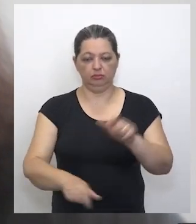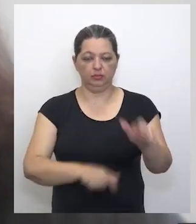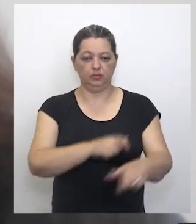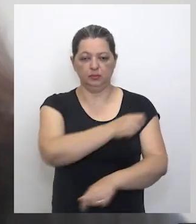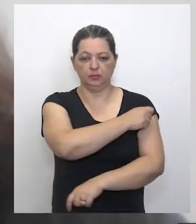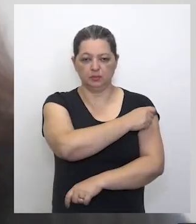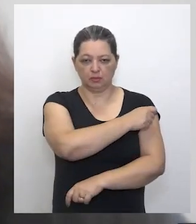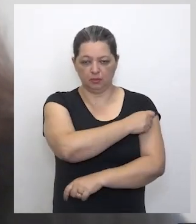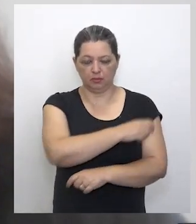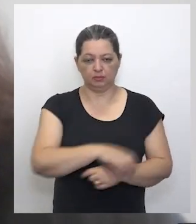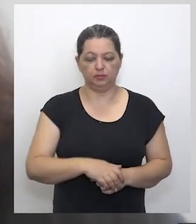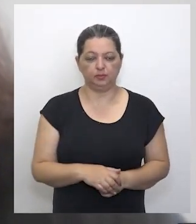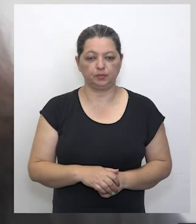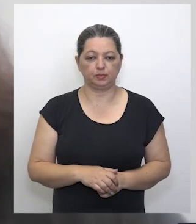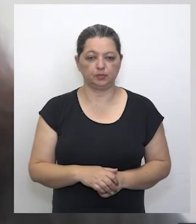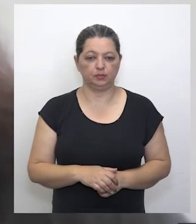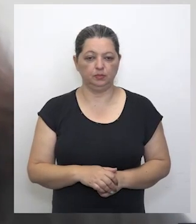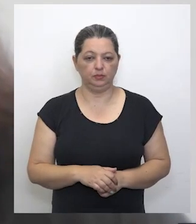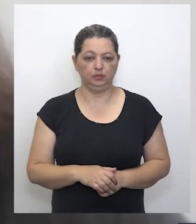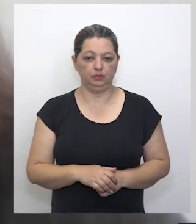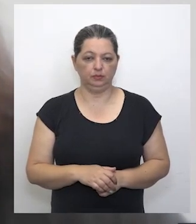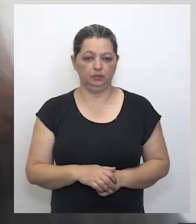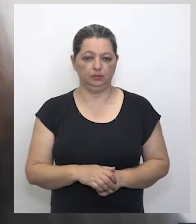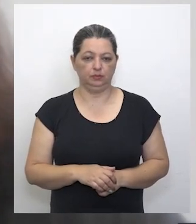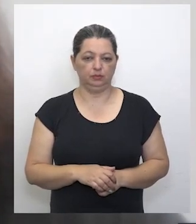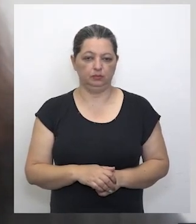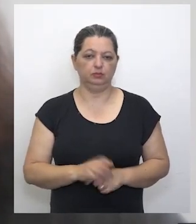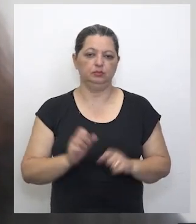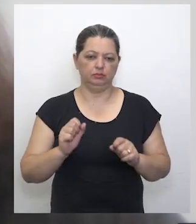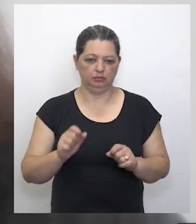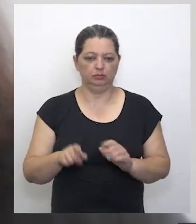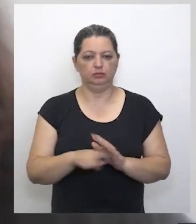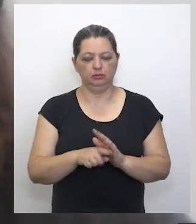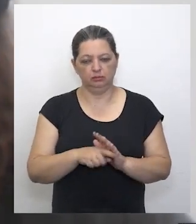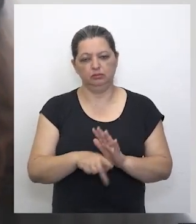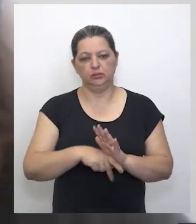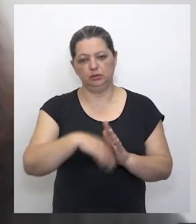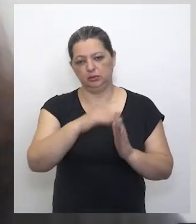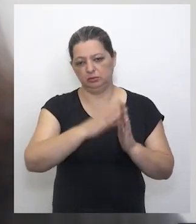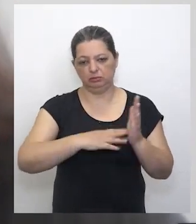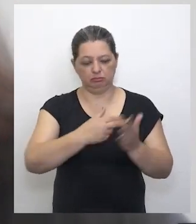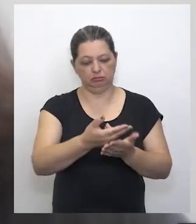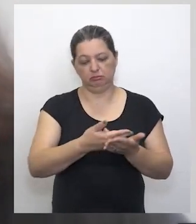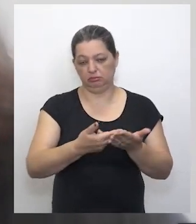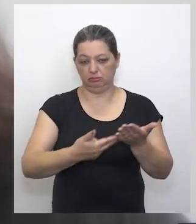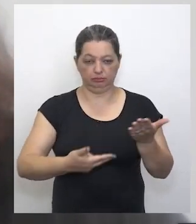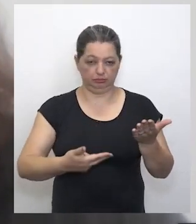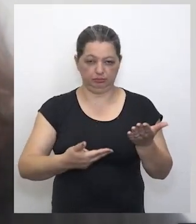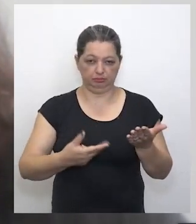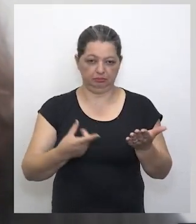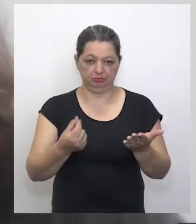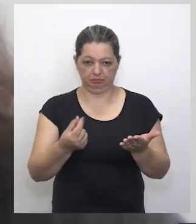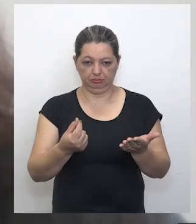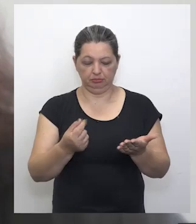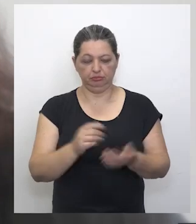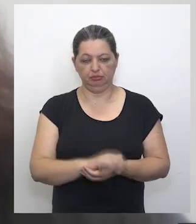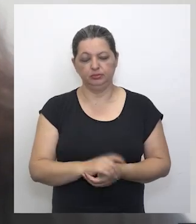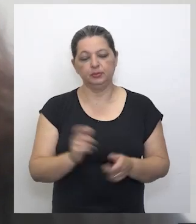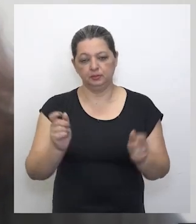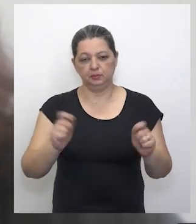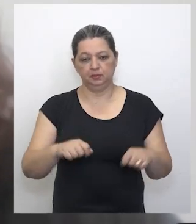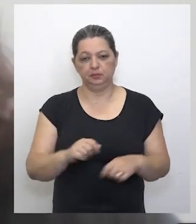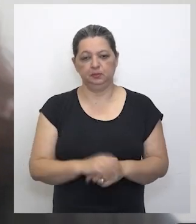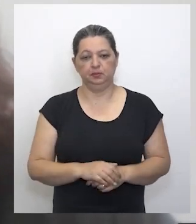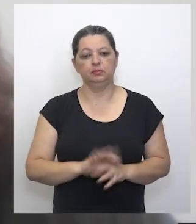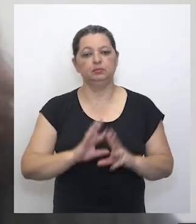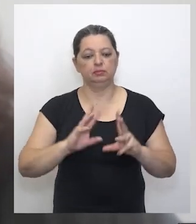Eles mesmos podem, né, pintar suas notinhas, desenhar. Então, vale tudo para que